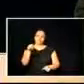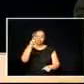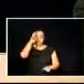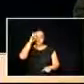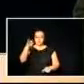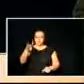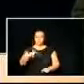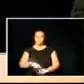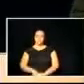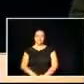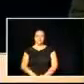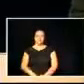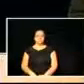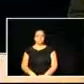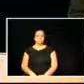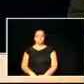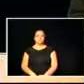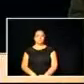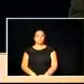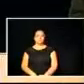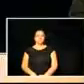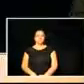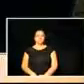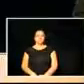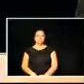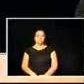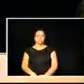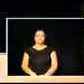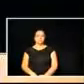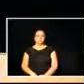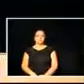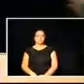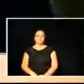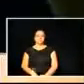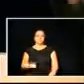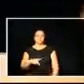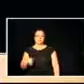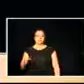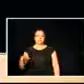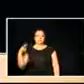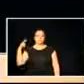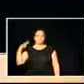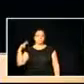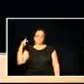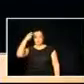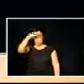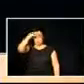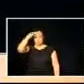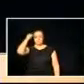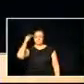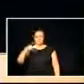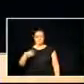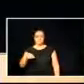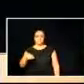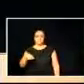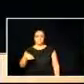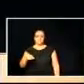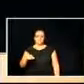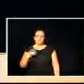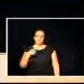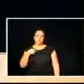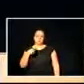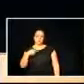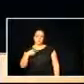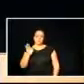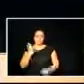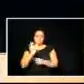públicos municipal da Prefeitura de Taubaté. Então, senhor presidente, senhores vereadores e munícipes aqui presentes, conte conosco, nós estamos à disposição